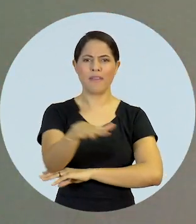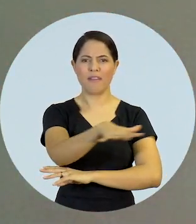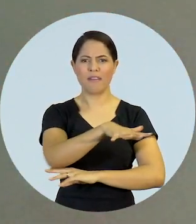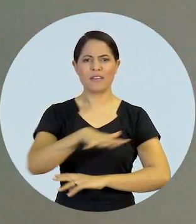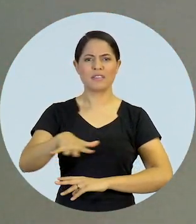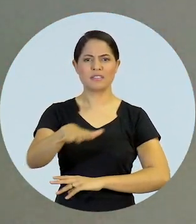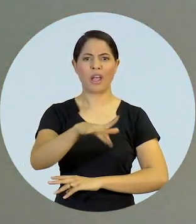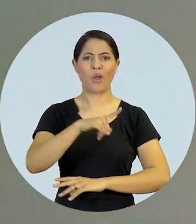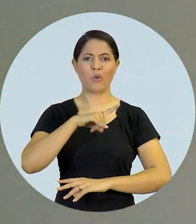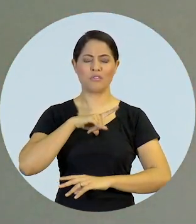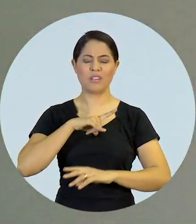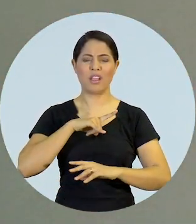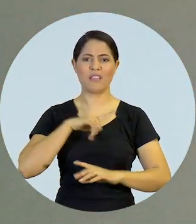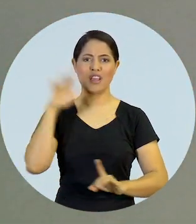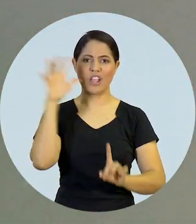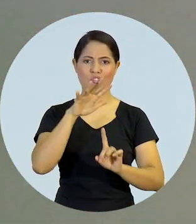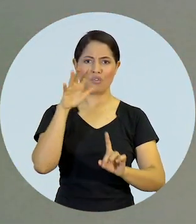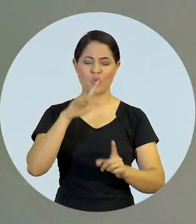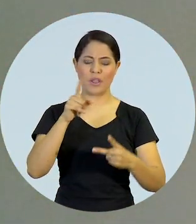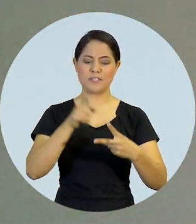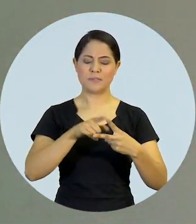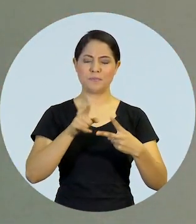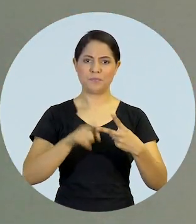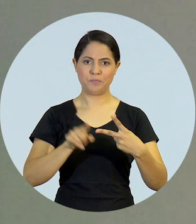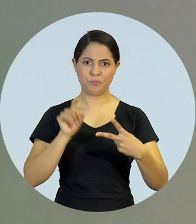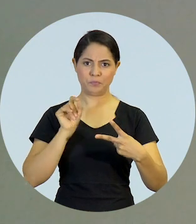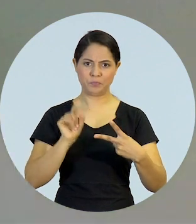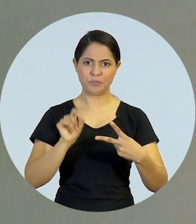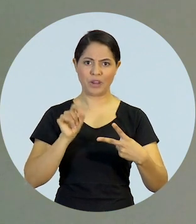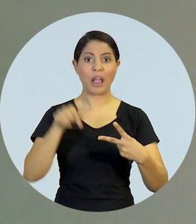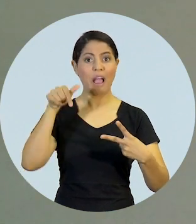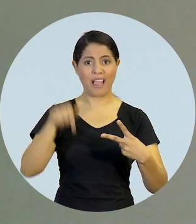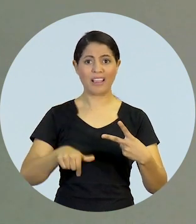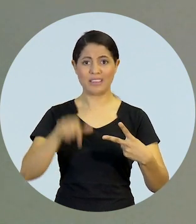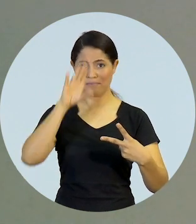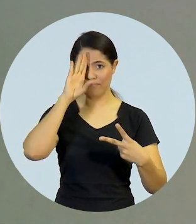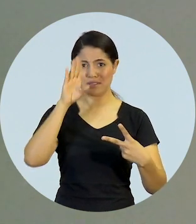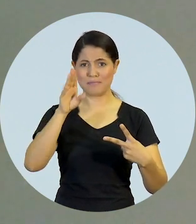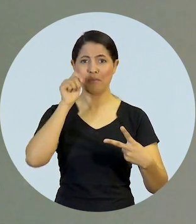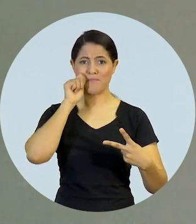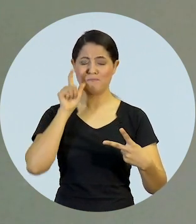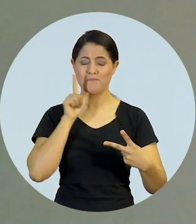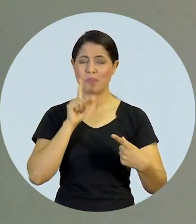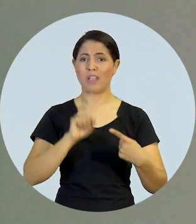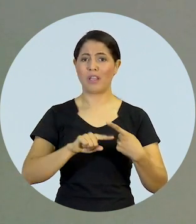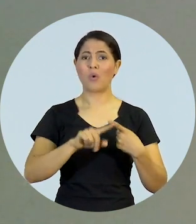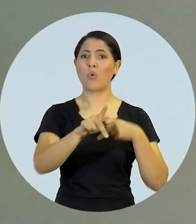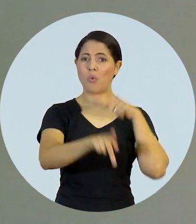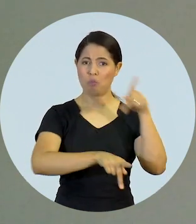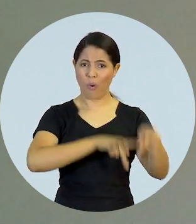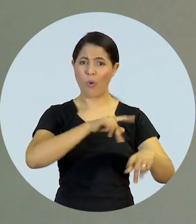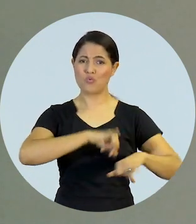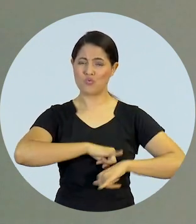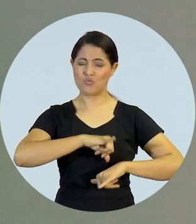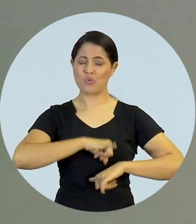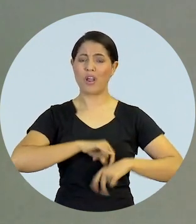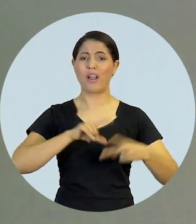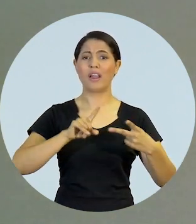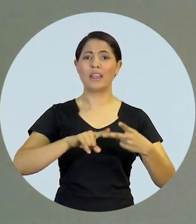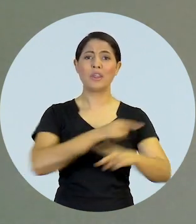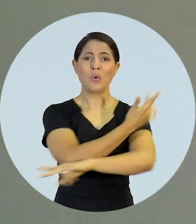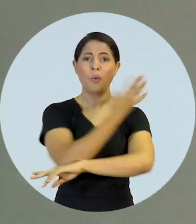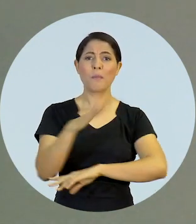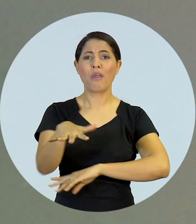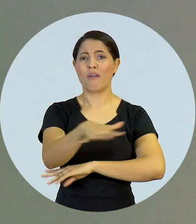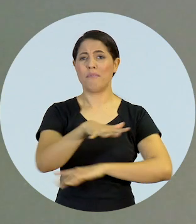afeta diretamente os nossos dois maiores patrimônios, principalmente aqui no estado de Alagoas, o povo e o meio